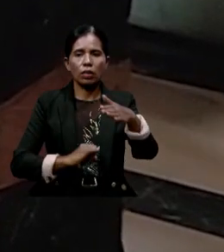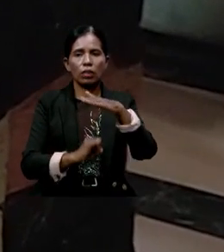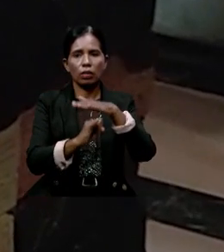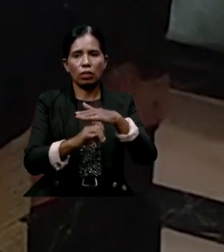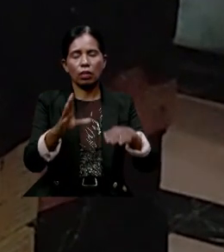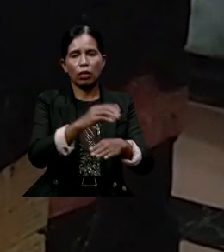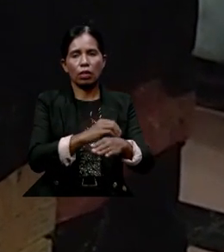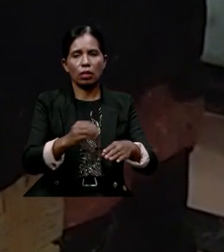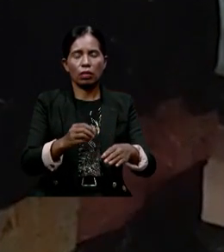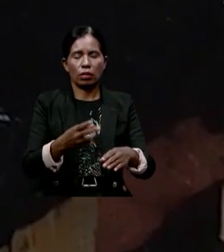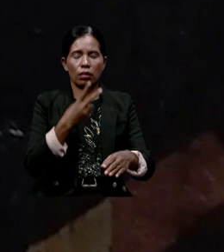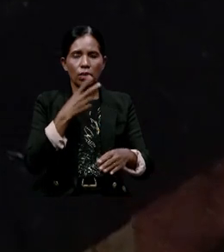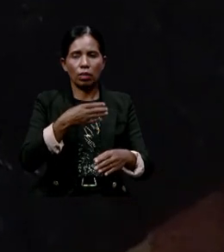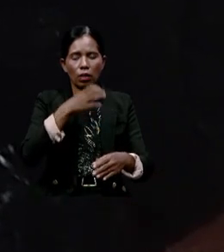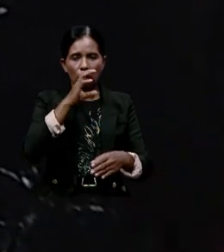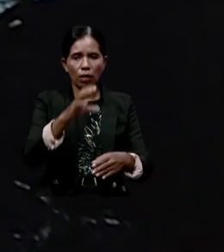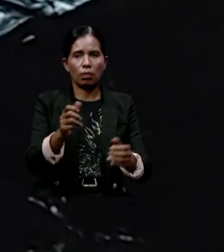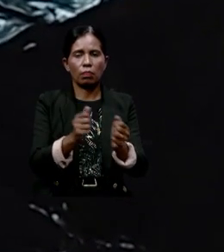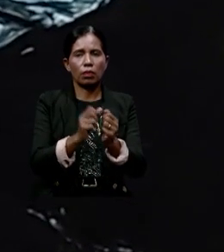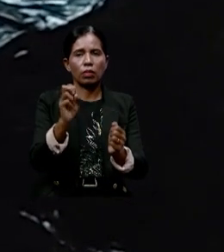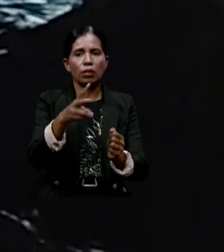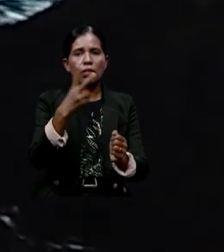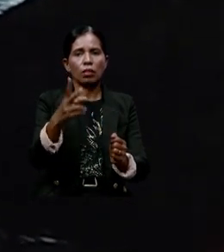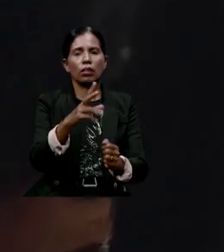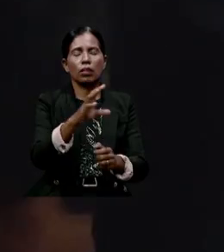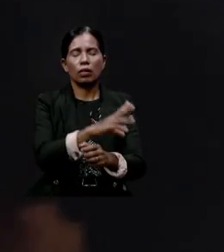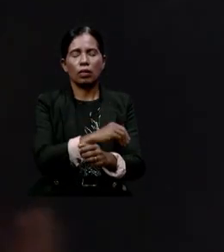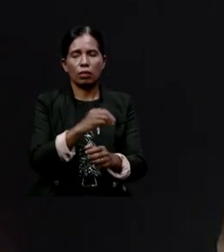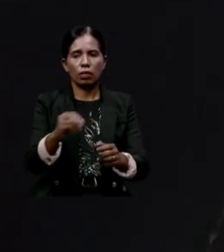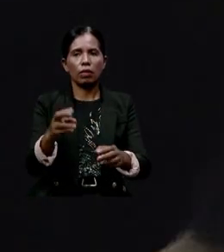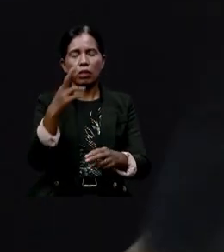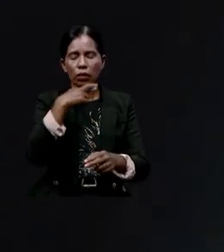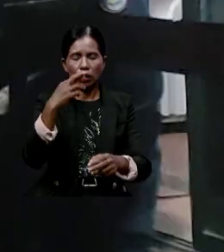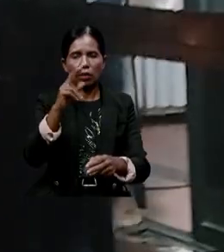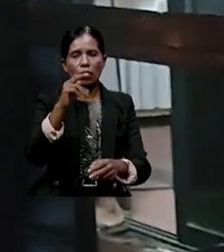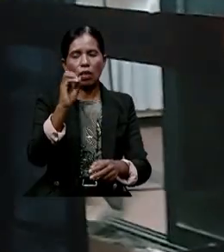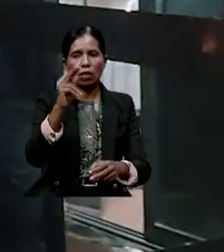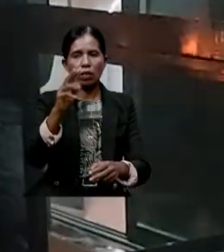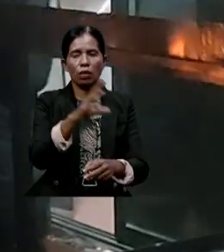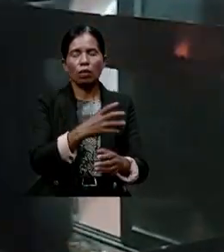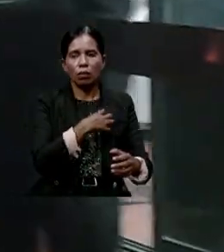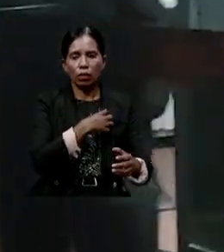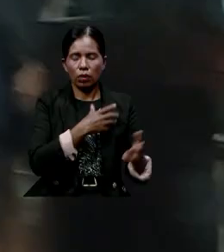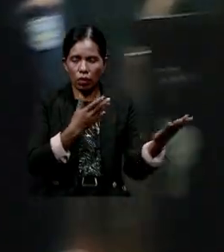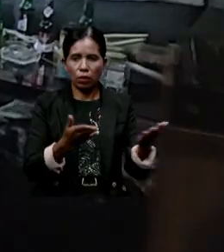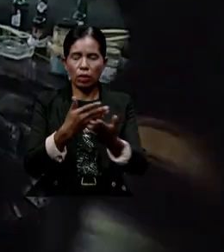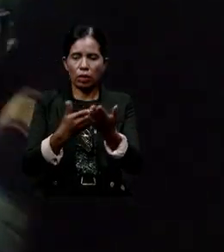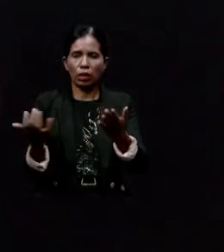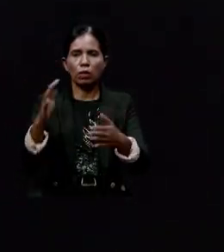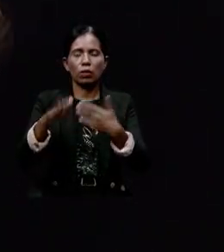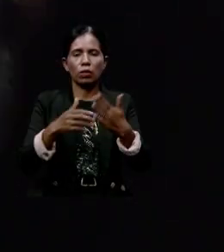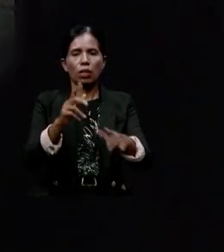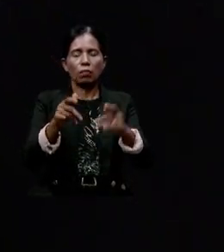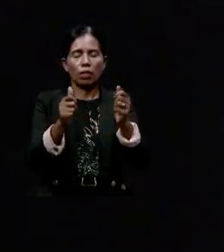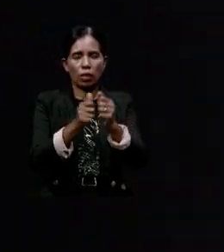kratindain, kaisa a tusrua san Rosi Lima, ba restaurante, noni, familie, honune, polícia esquadra don Alessio, lori quedas evidências sirane, o cidadão